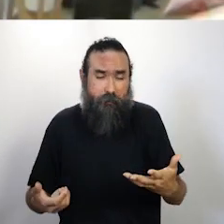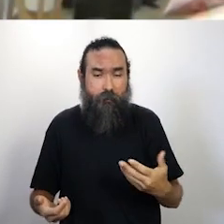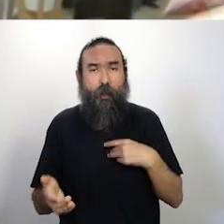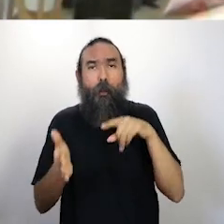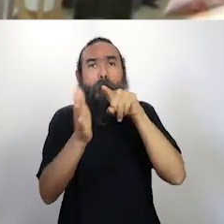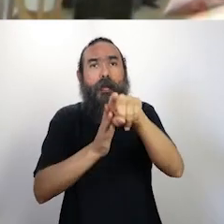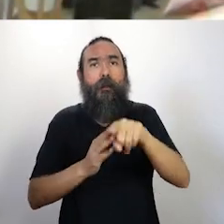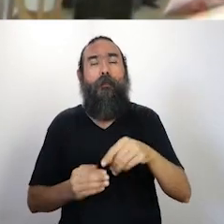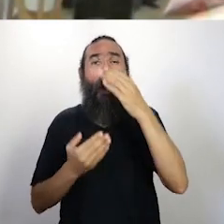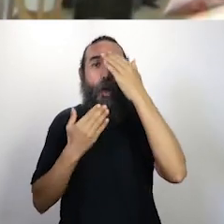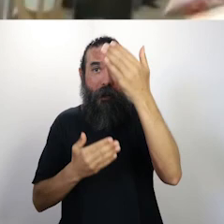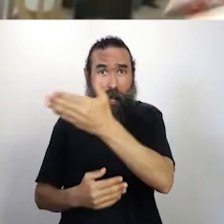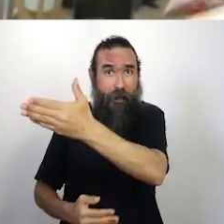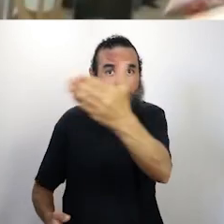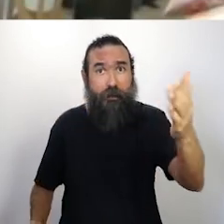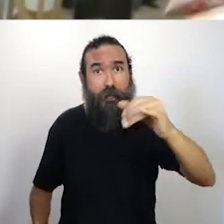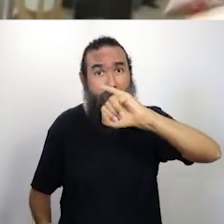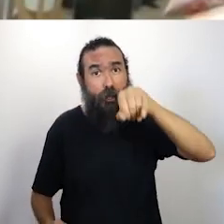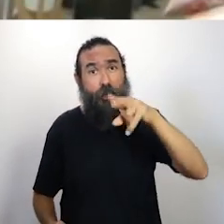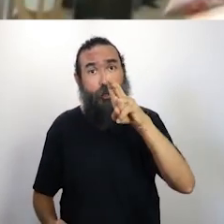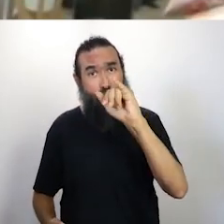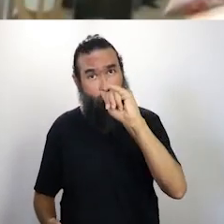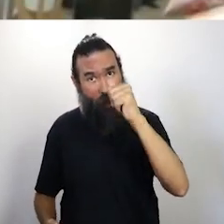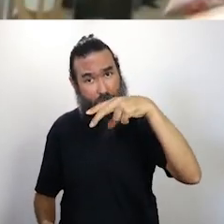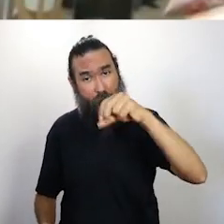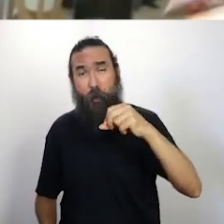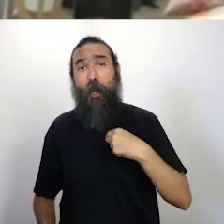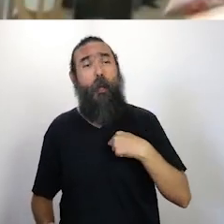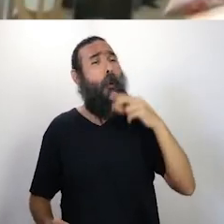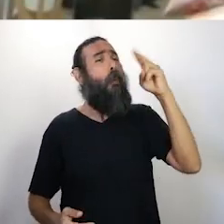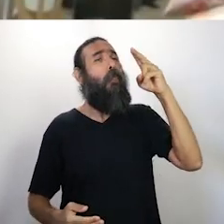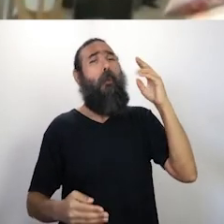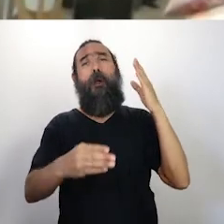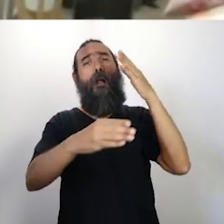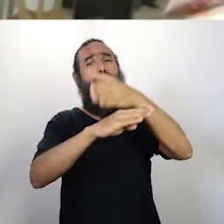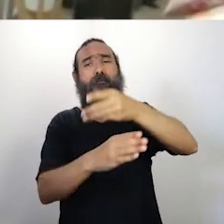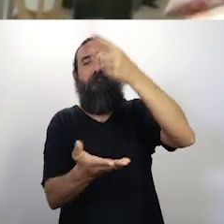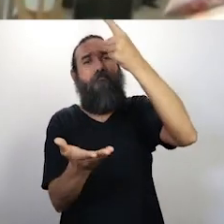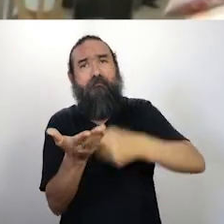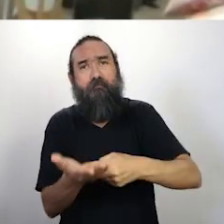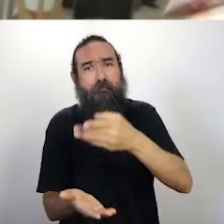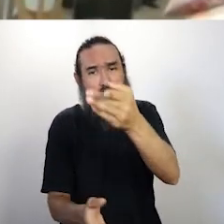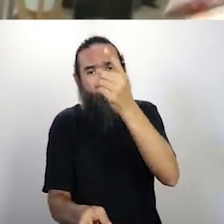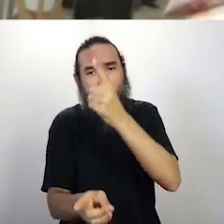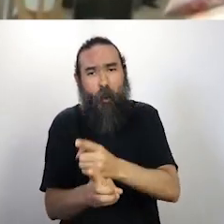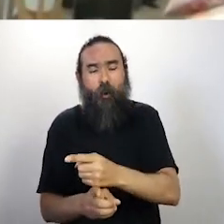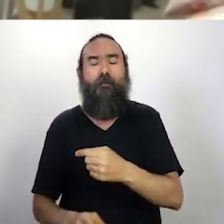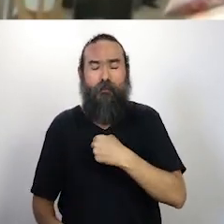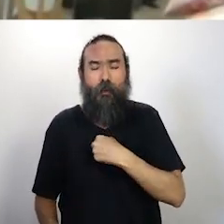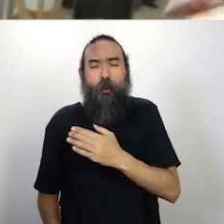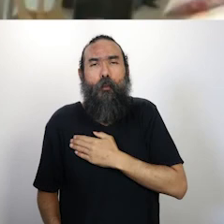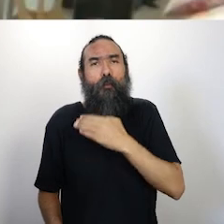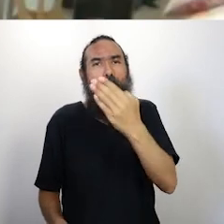aí mas eu sou seu fã desde muito tempo que nós encontramos aqui na nossa secult obrigado meu querido Oi